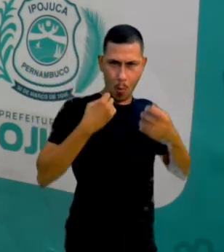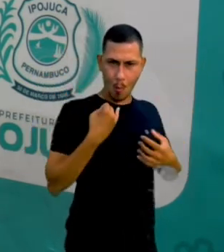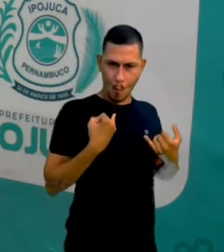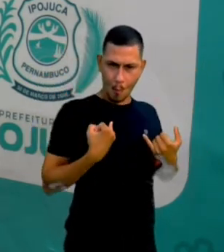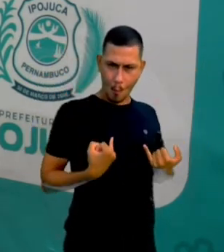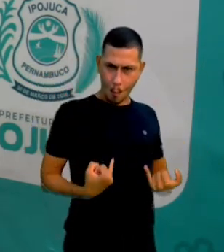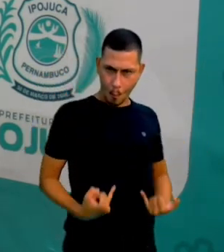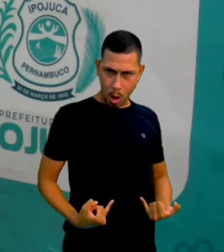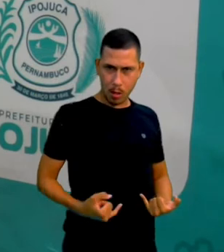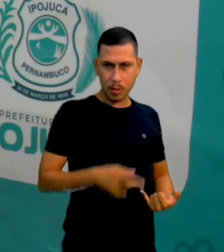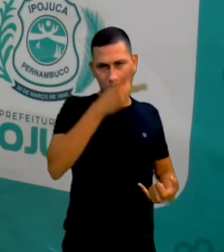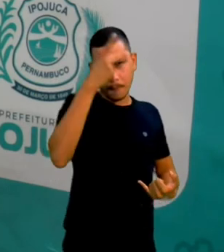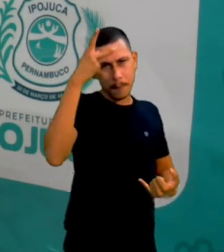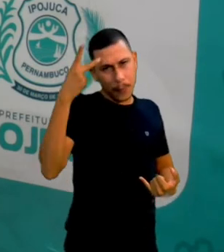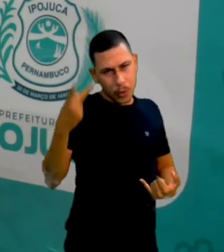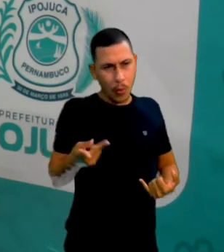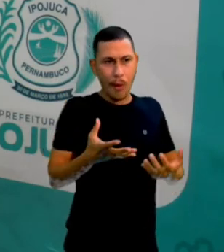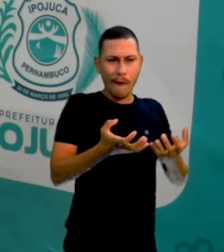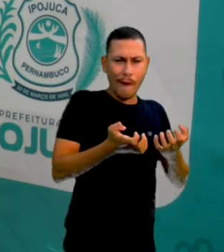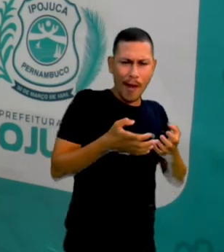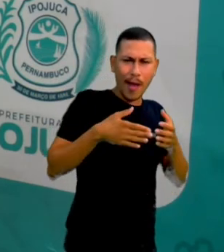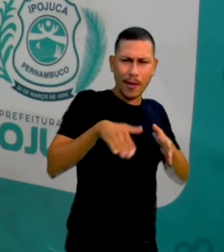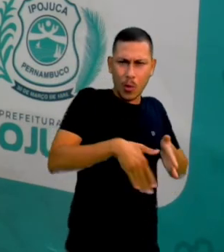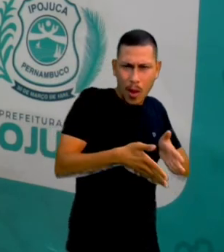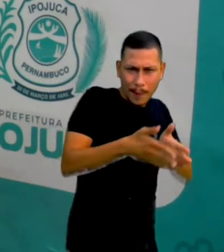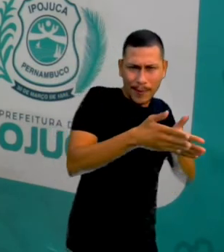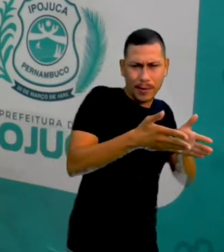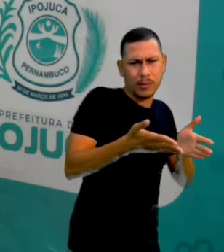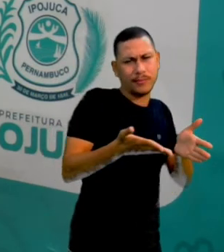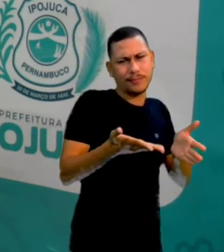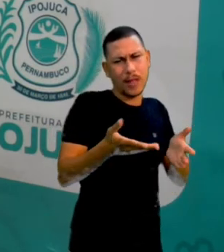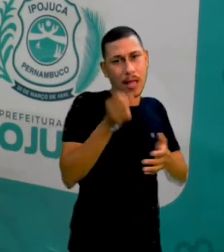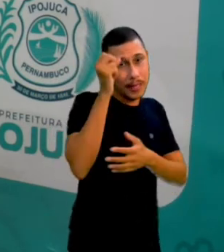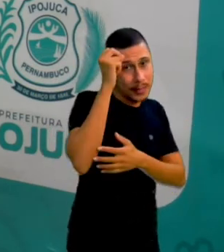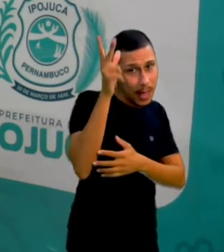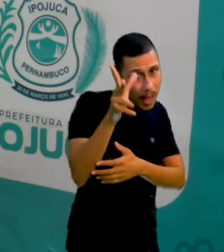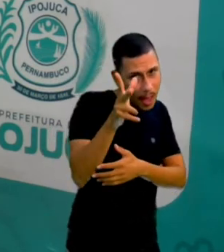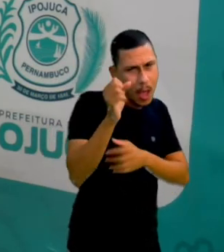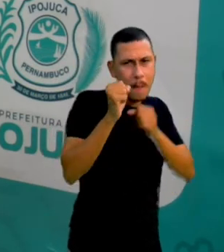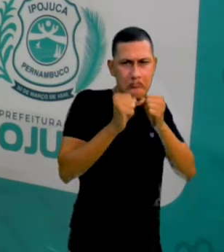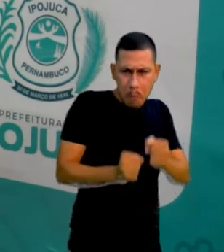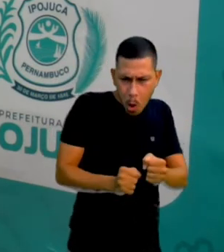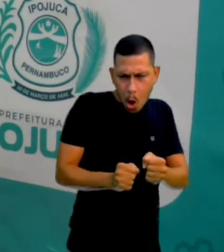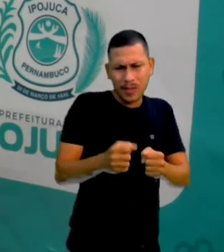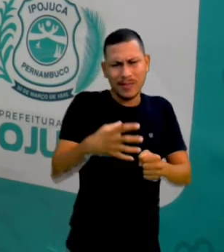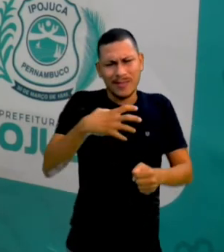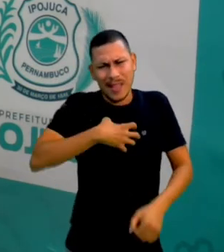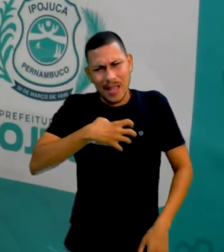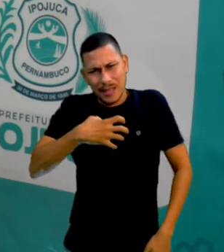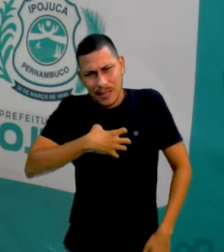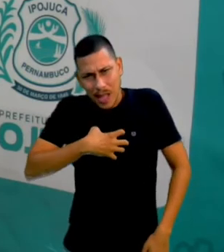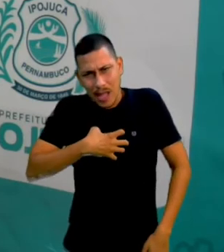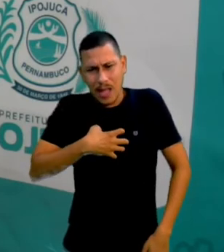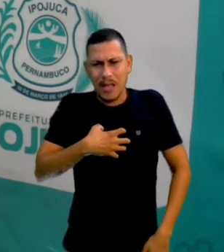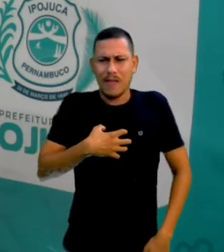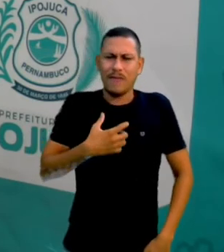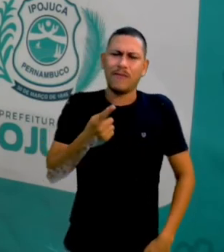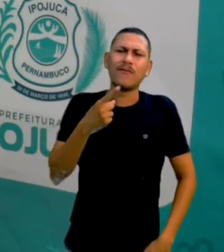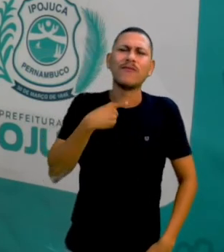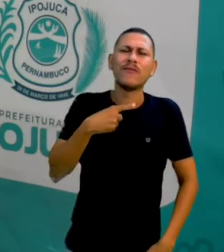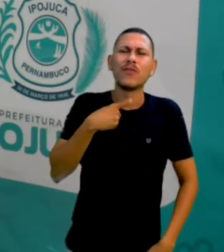pessoas que se distam um pouco desse caminho ou dessa ideia, podem sentir a necessidade de emagrecer